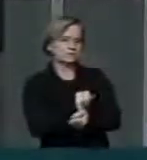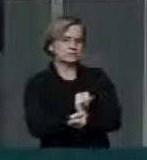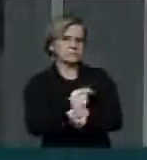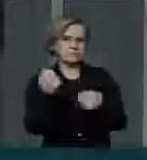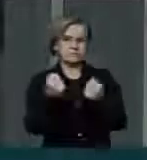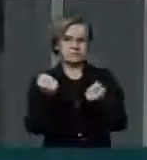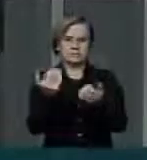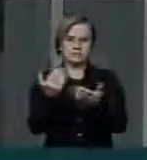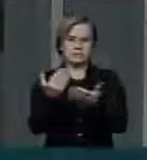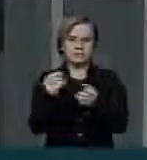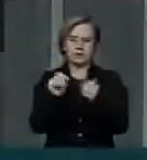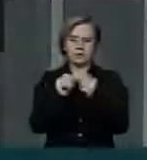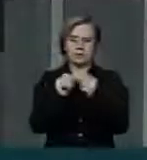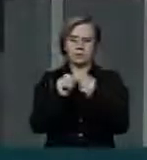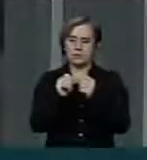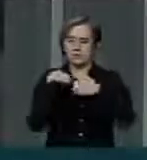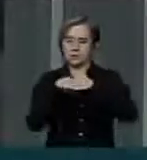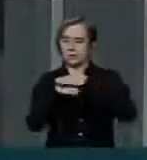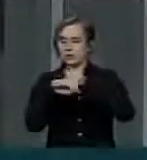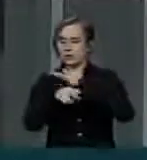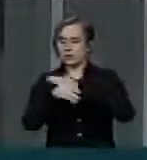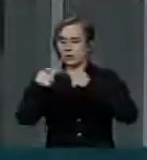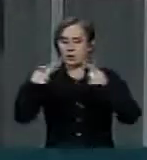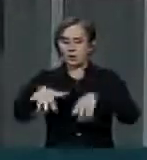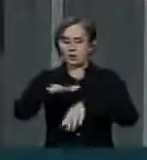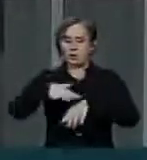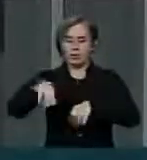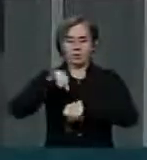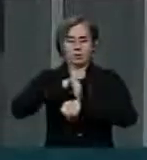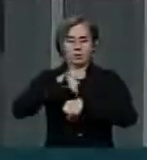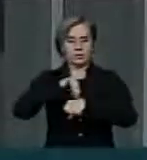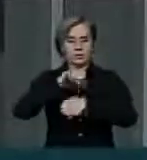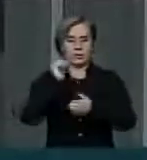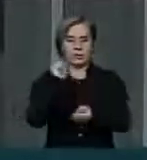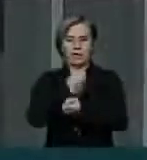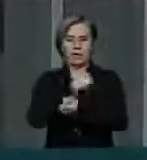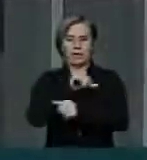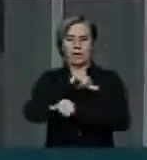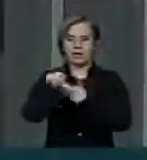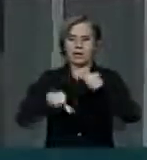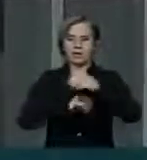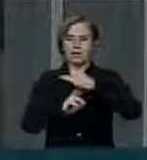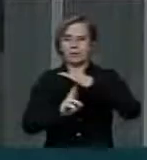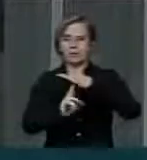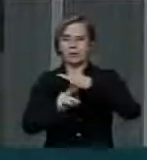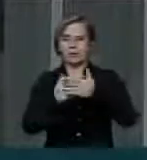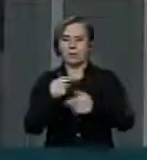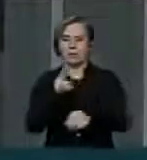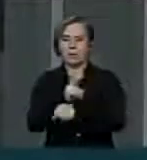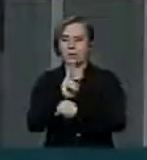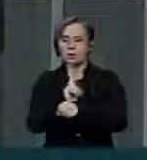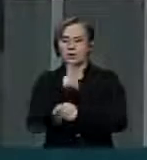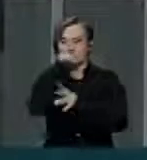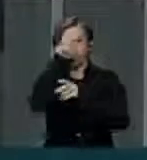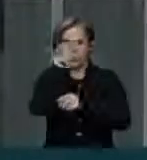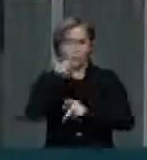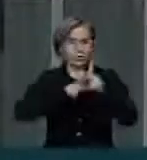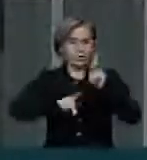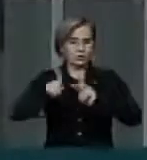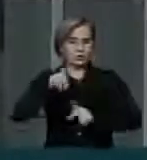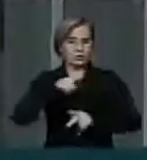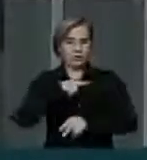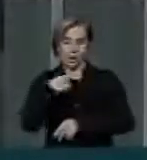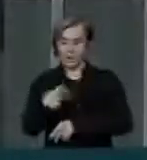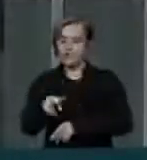o estacionamento nas áreas centrais deixe de ser mercado e passe a ser gerido pelo poder público, e dizer, olha, aqui vai ter 50